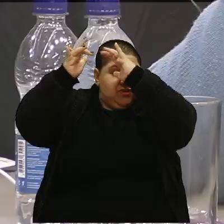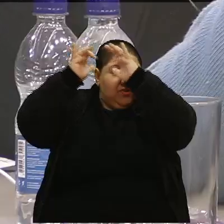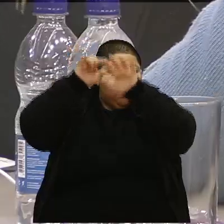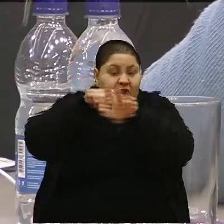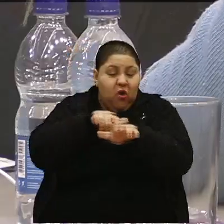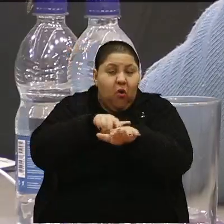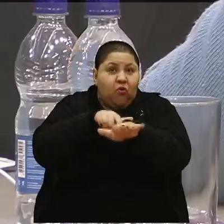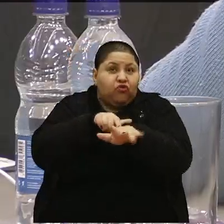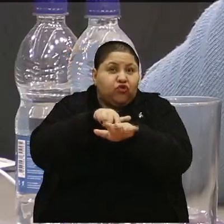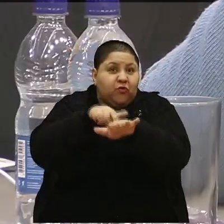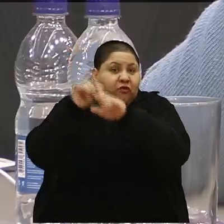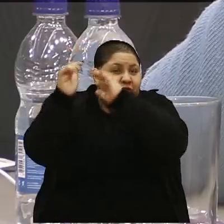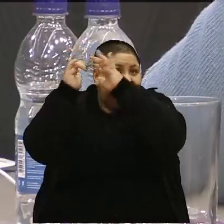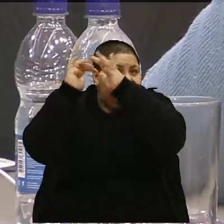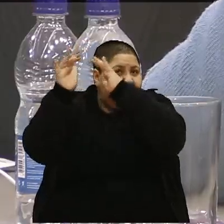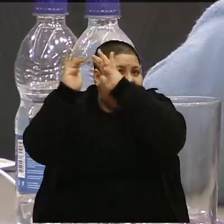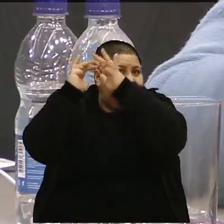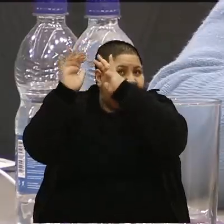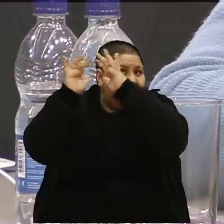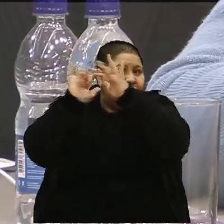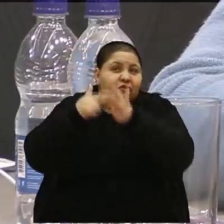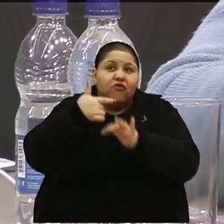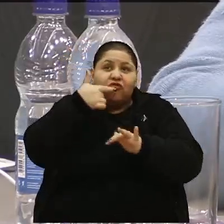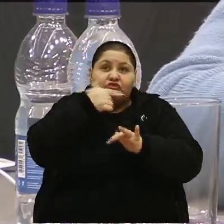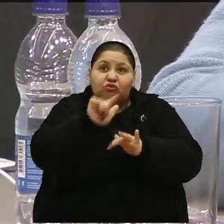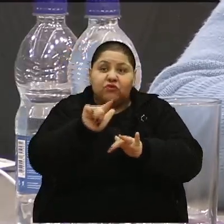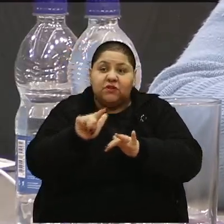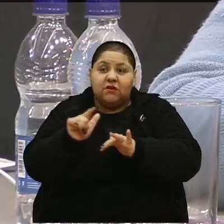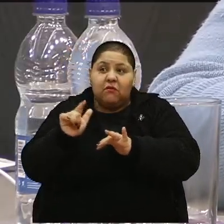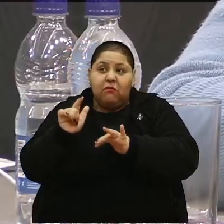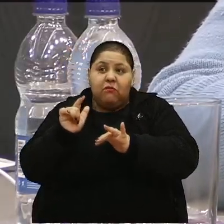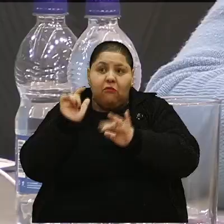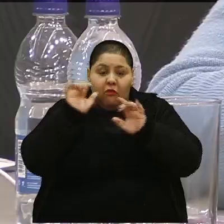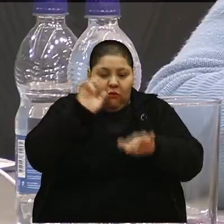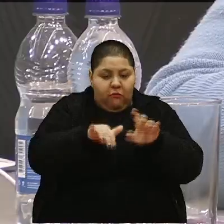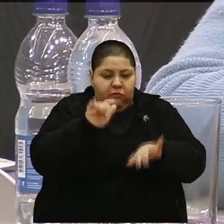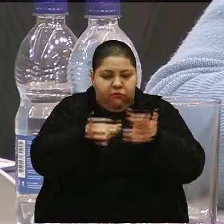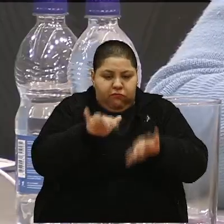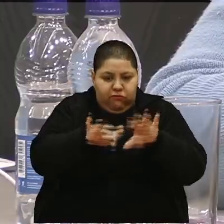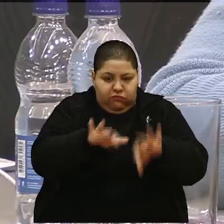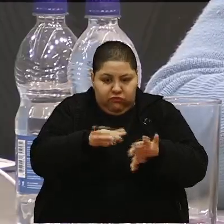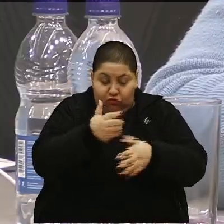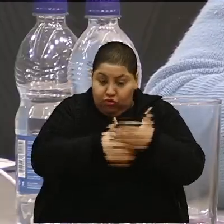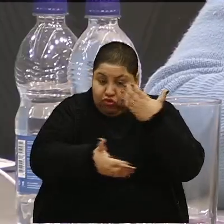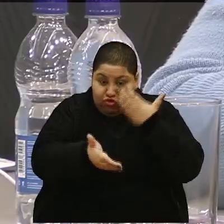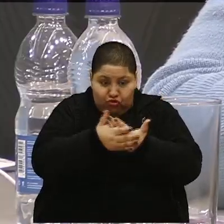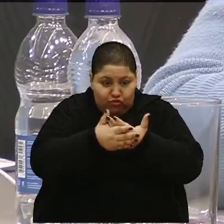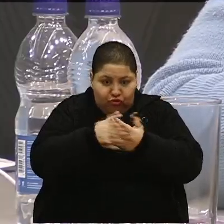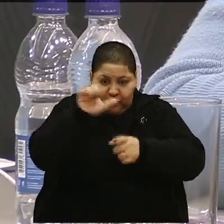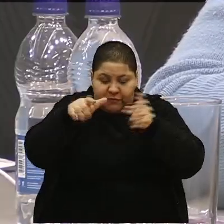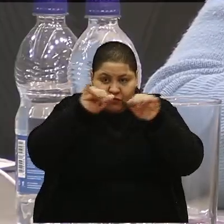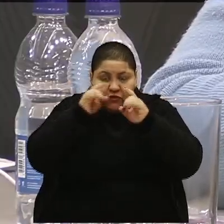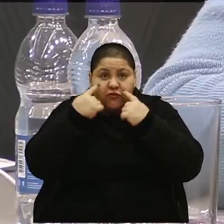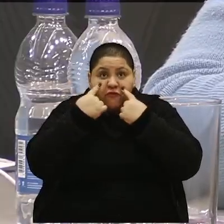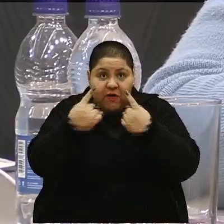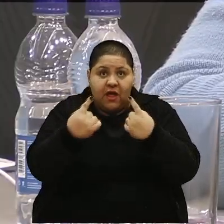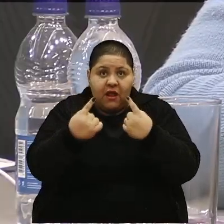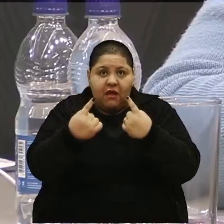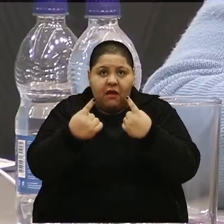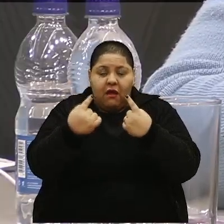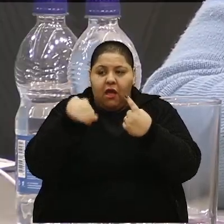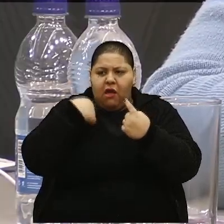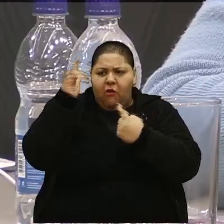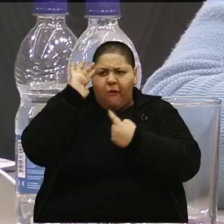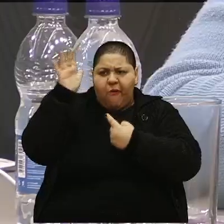se movimentaram. Jogou para fora o que e tu sente, conseguiu jogar num computador publicamente para todo mundo. Eu imagino que uma pessoa